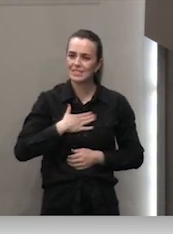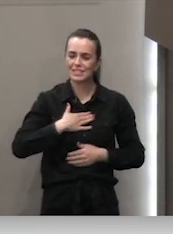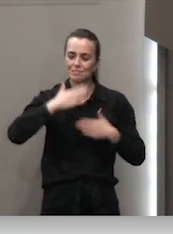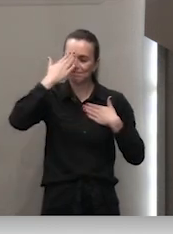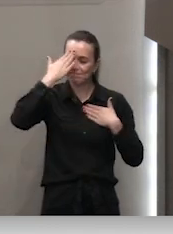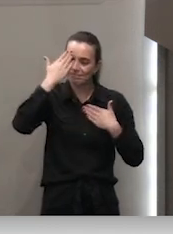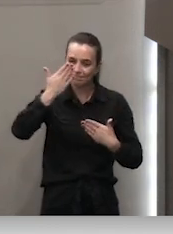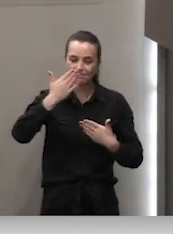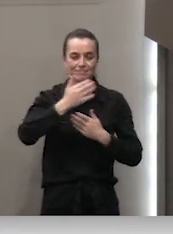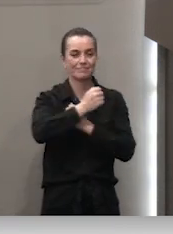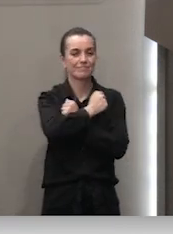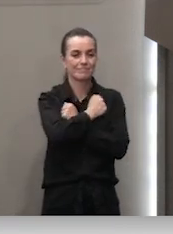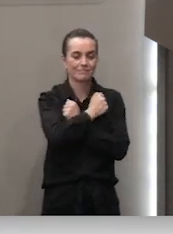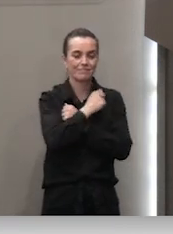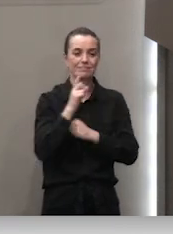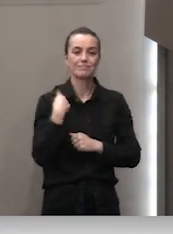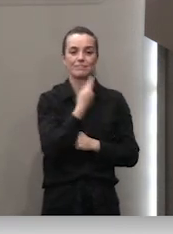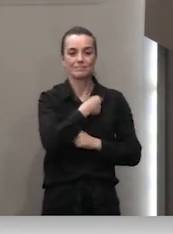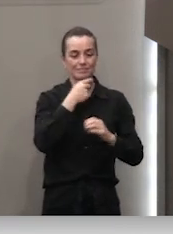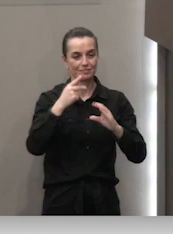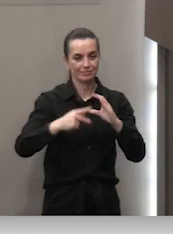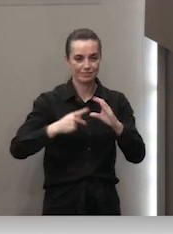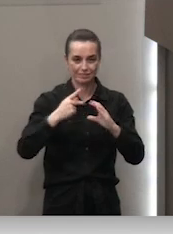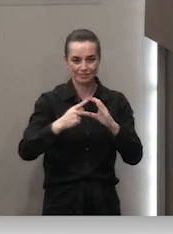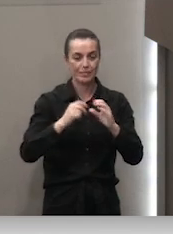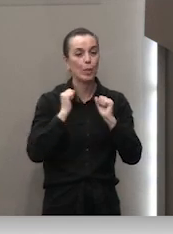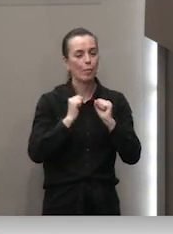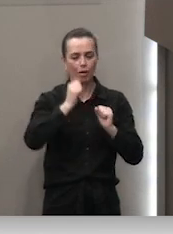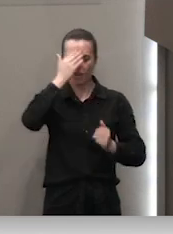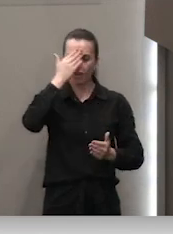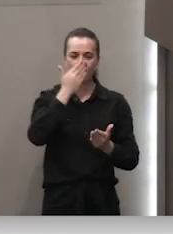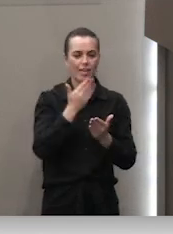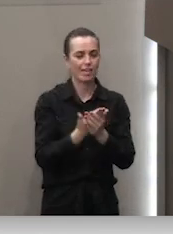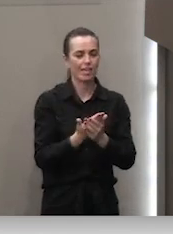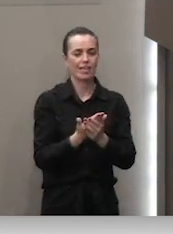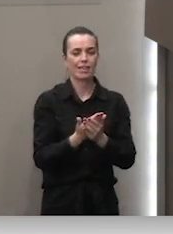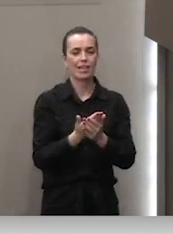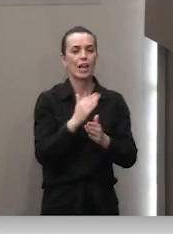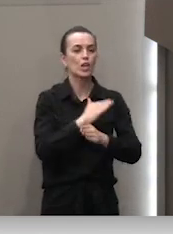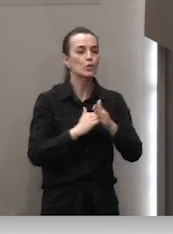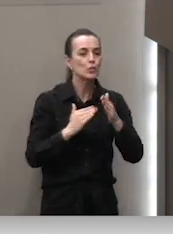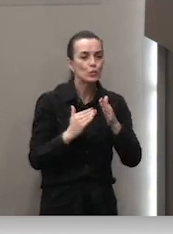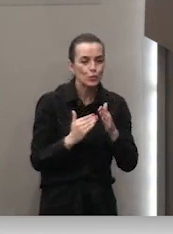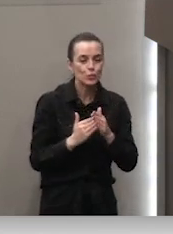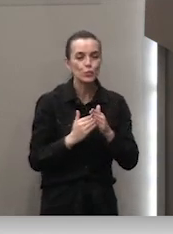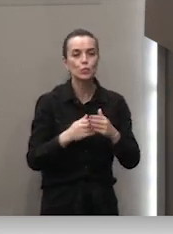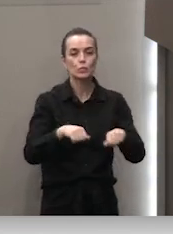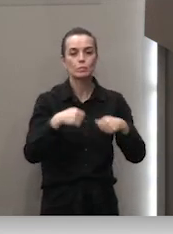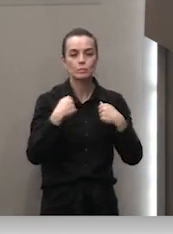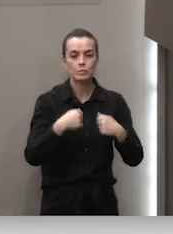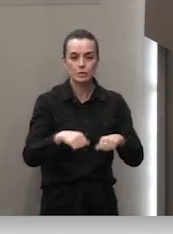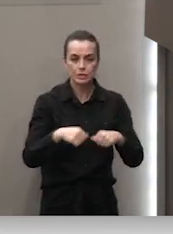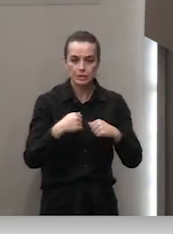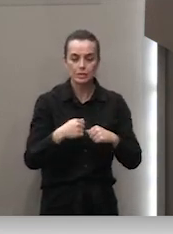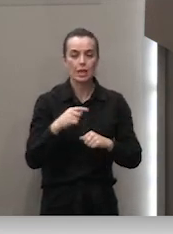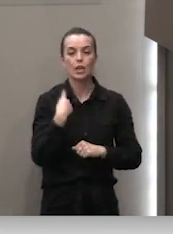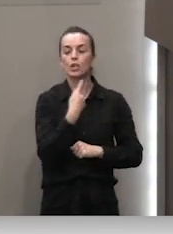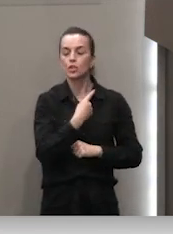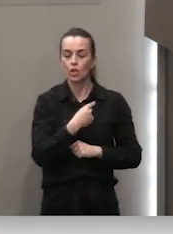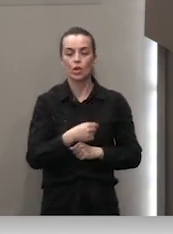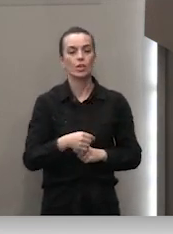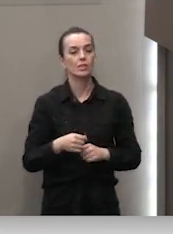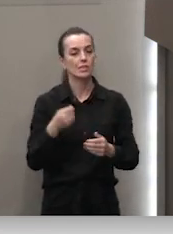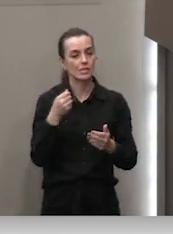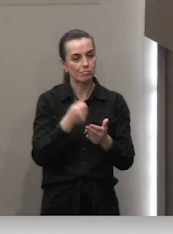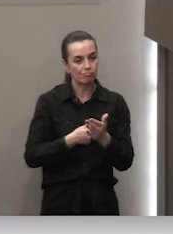por nós da Câmara de Vereadores e tenha certeza absoluta que tudo que a senhora procurar aqui, a gente vai poder estar auxiliando, não é